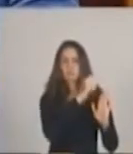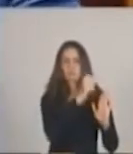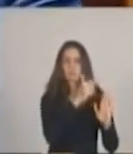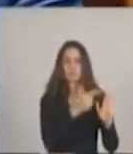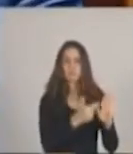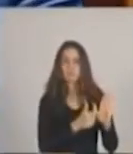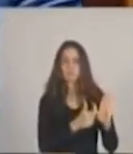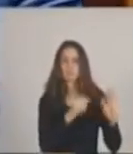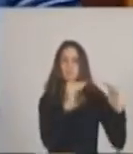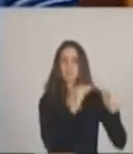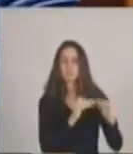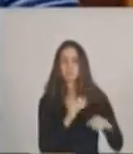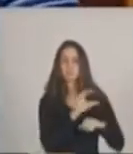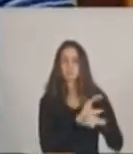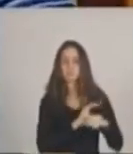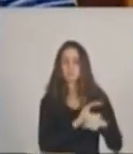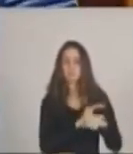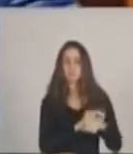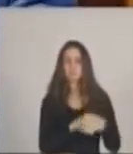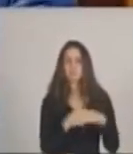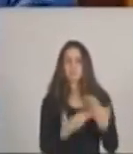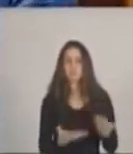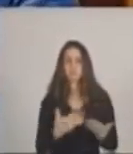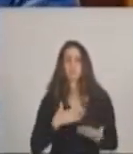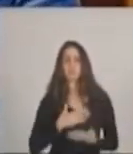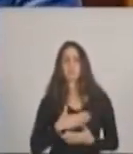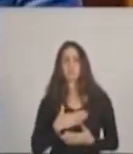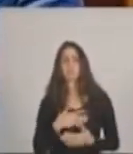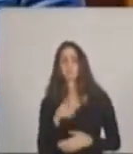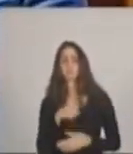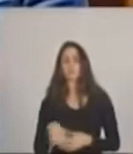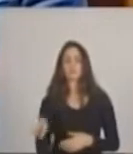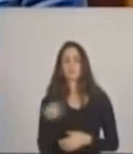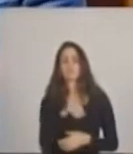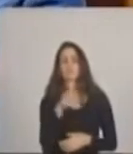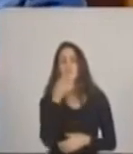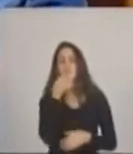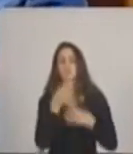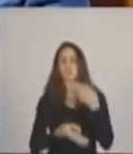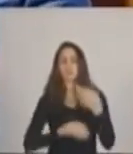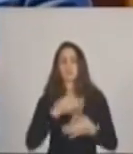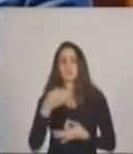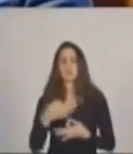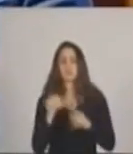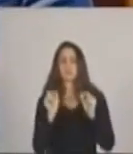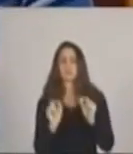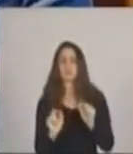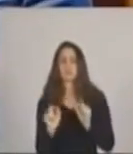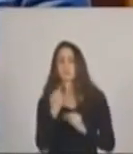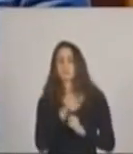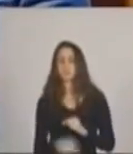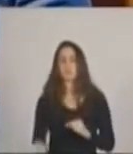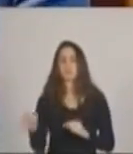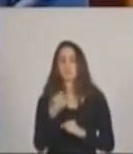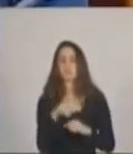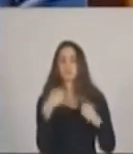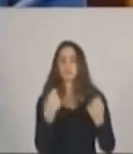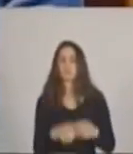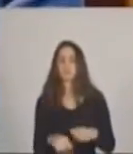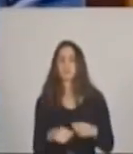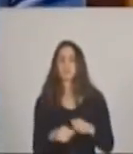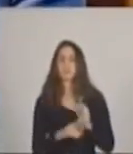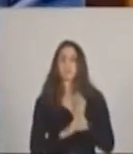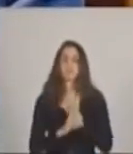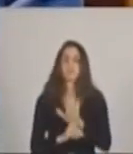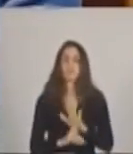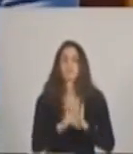deputado Durão. Então, assim, inclusive, gostaria de até manifestar que Vossa Excelência deveria representar o projeto com